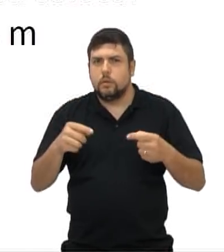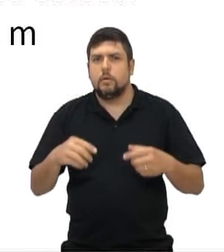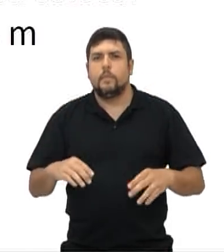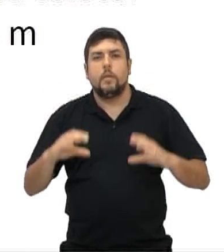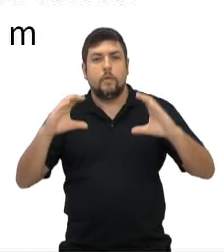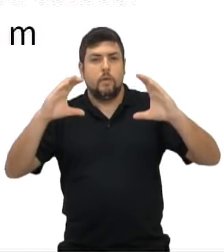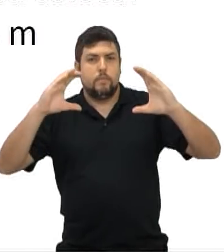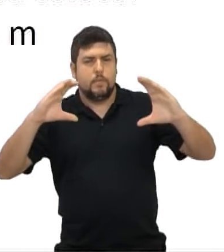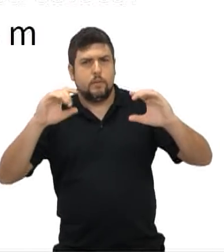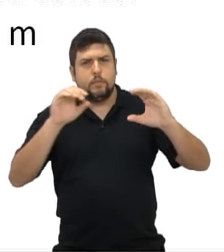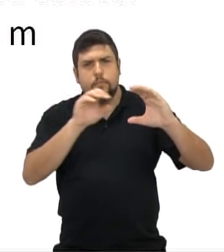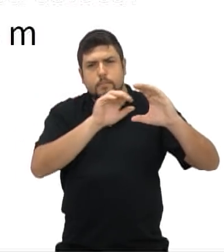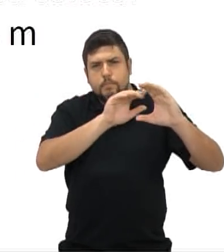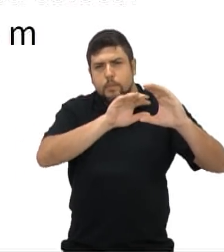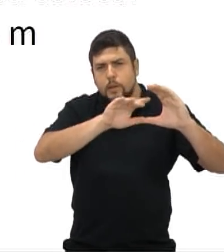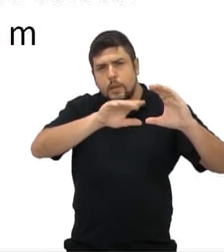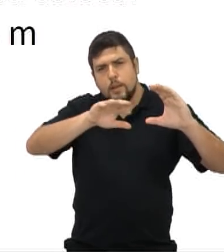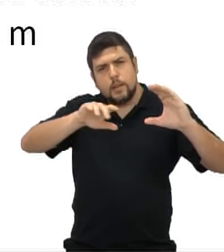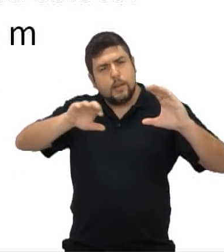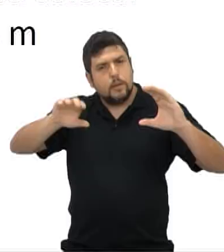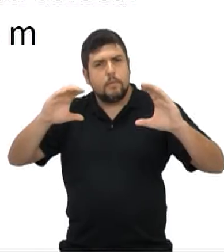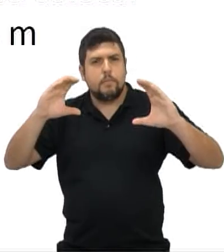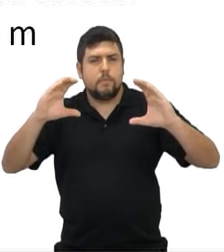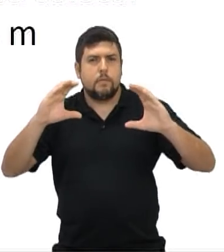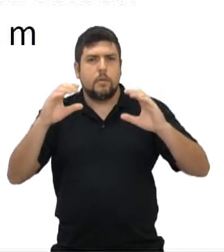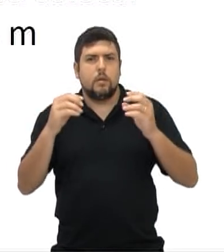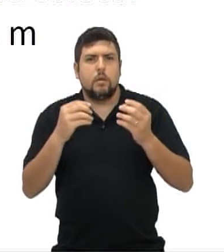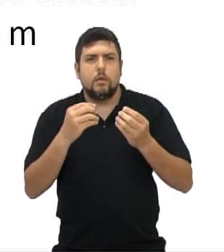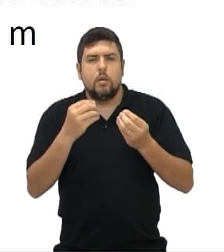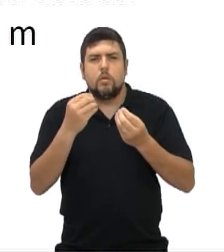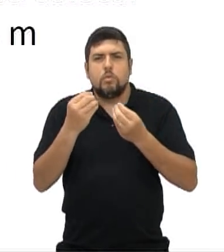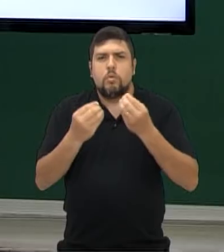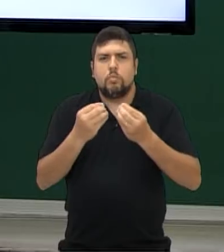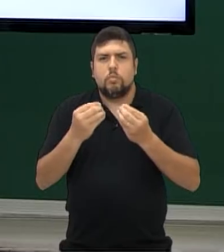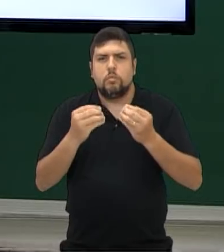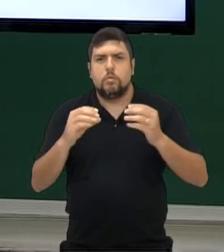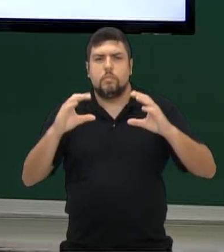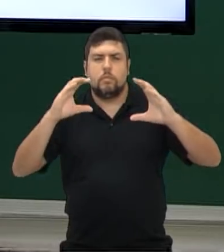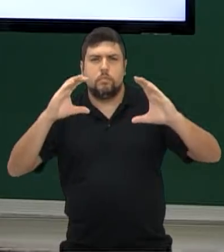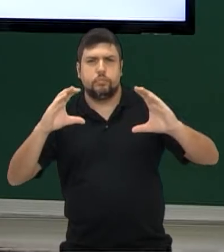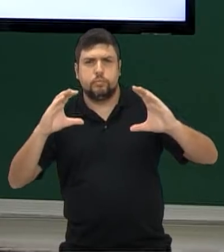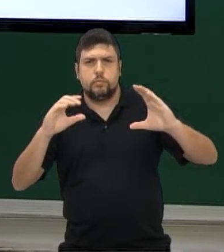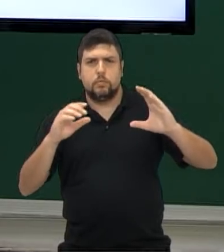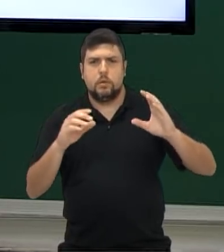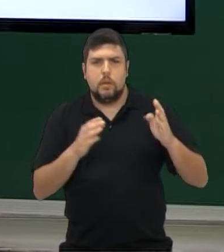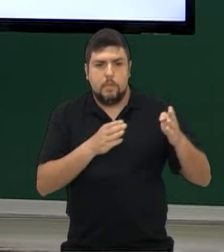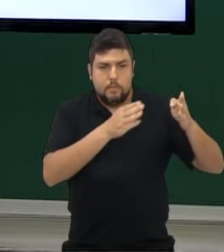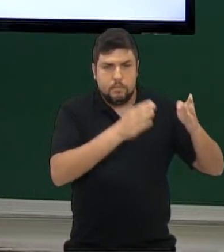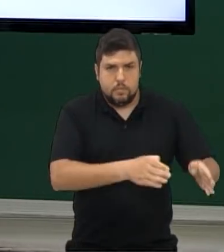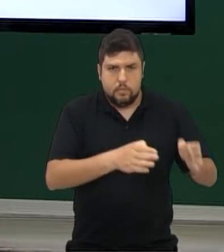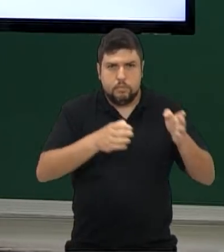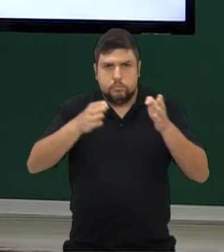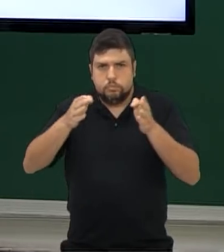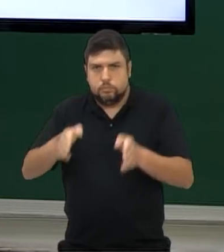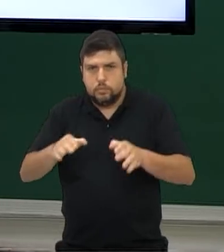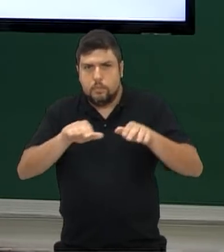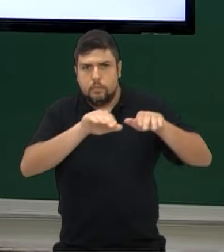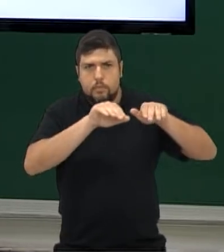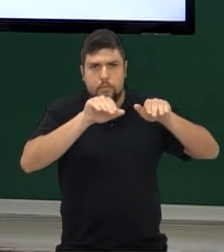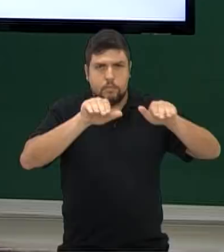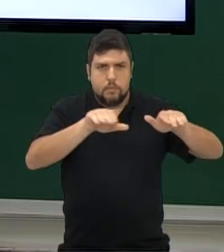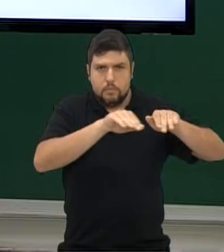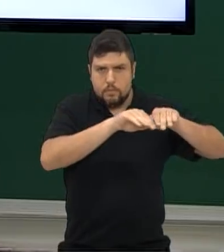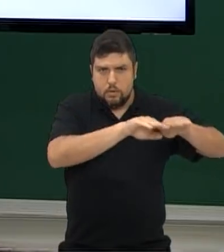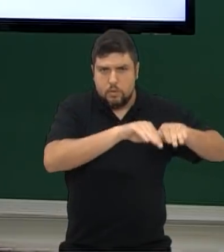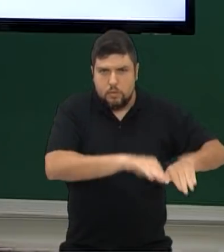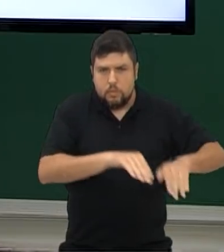ó. Eu vou calcular quanto de comprimento que eu tenho da minha estante dos 2 armários e esse tanto